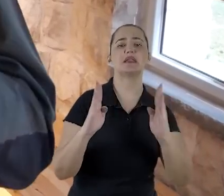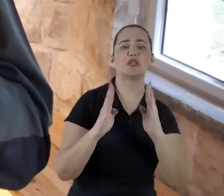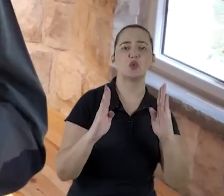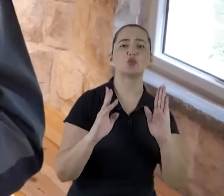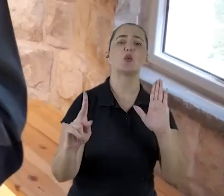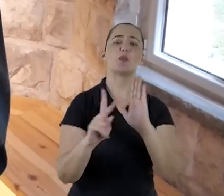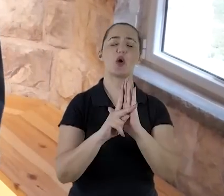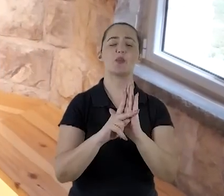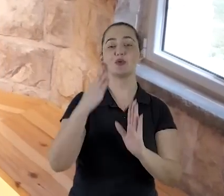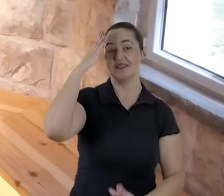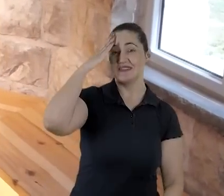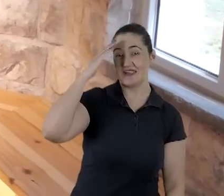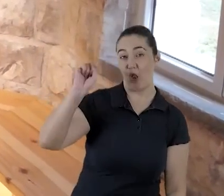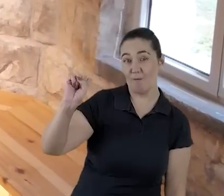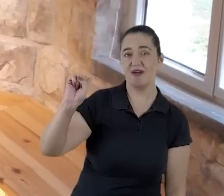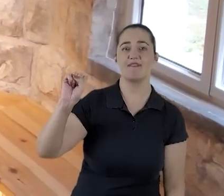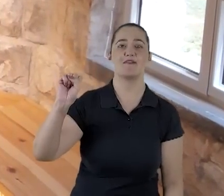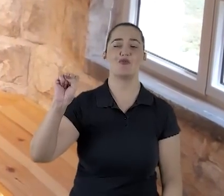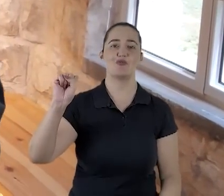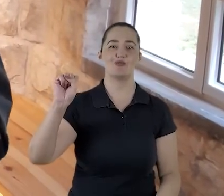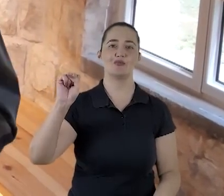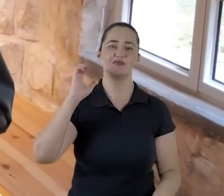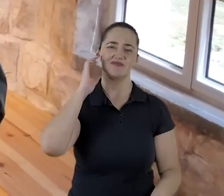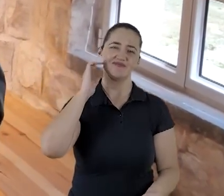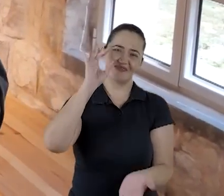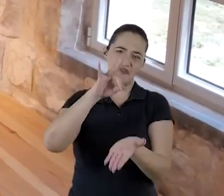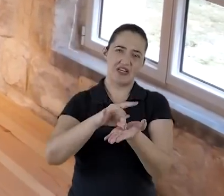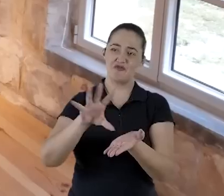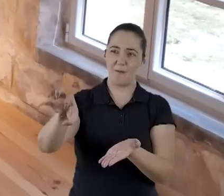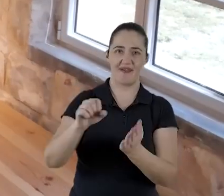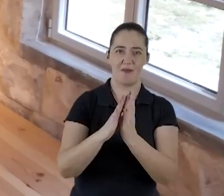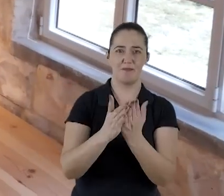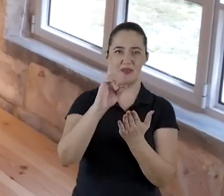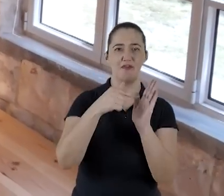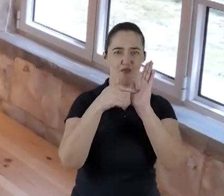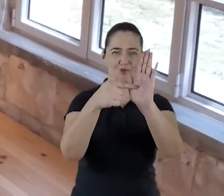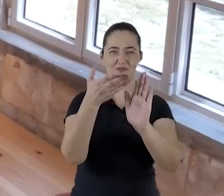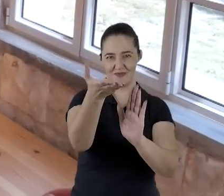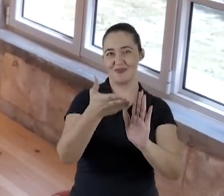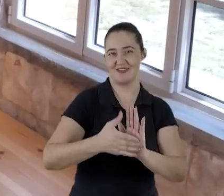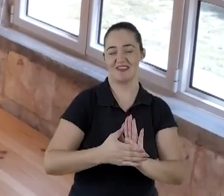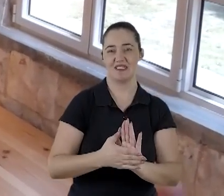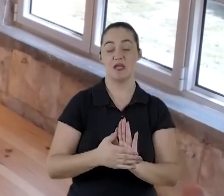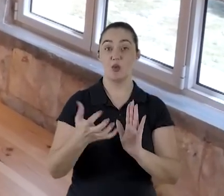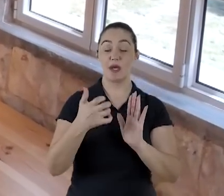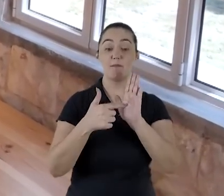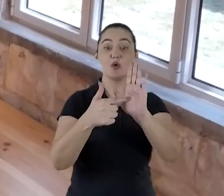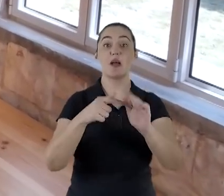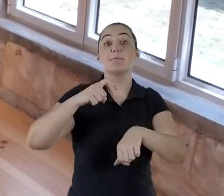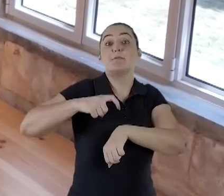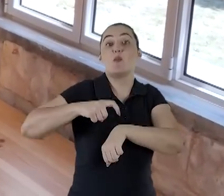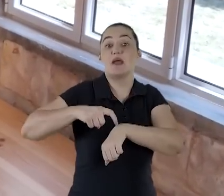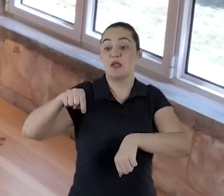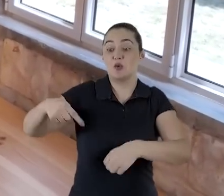referência à época de Salomão, como o rei de Israel. Na verdade, eu vou até pegar uma Bíblia e vou apresentar isso para você. Eu acho que eu quero